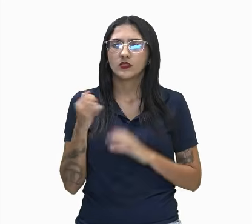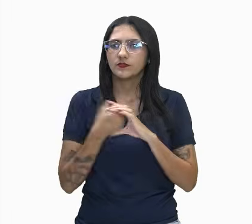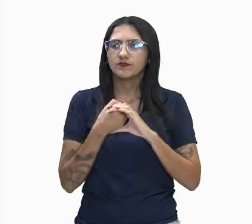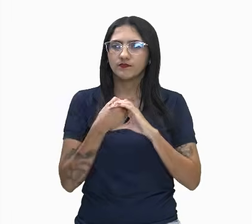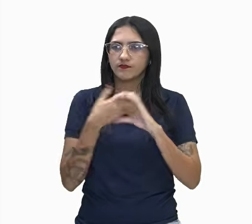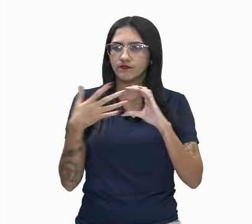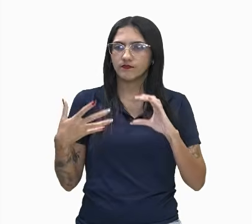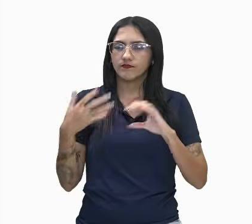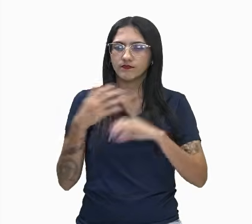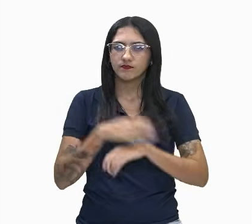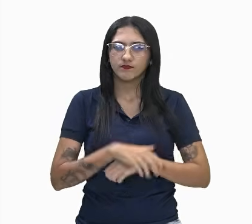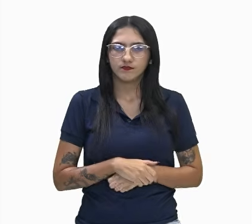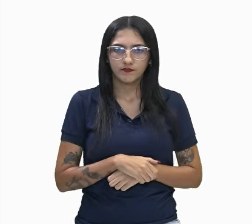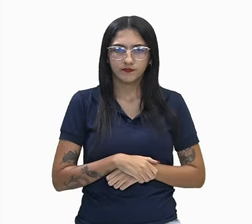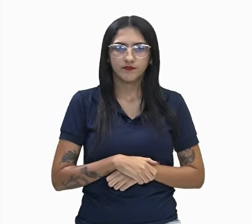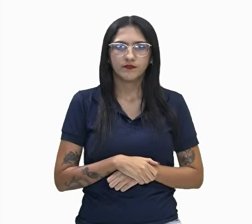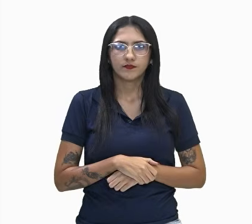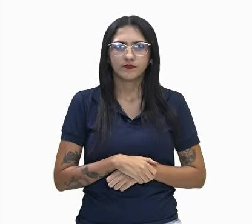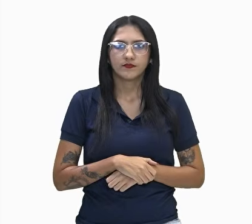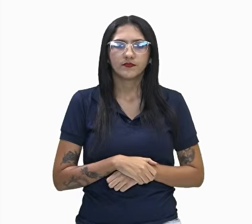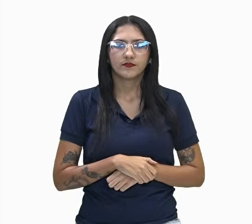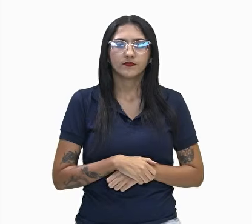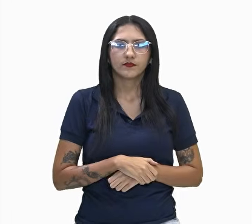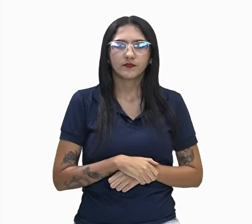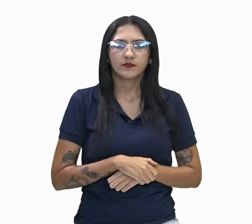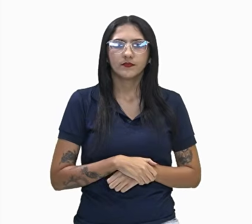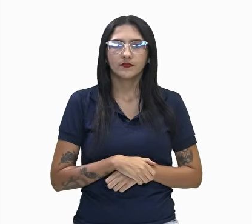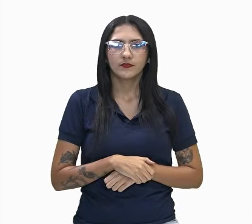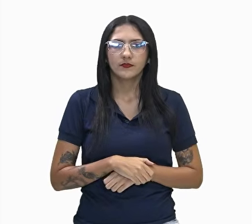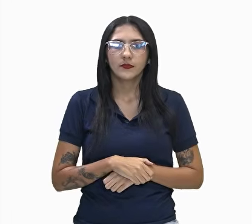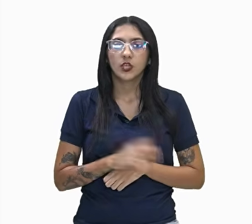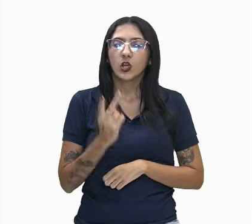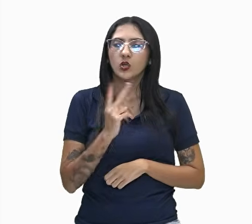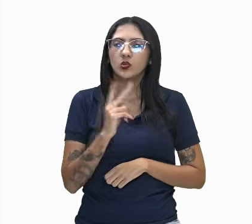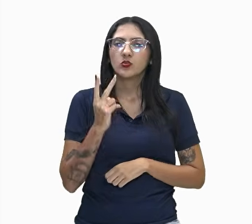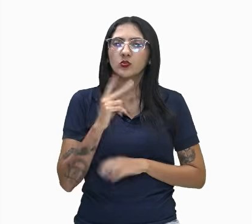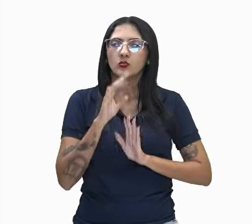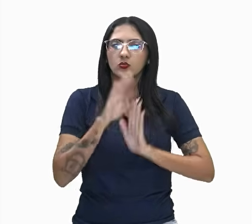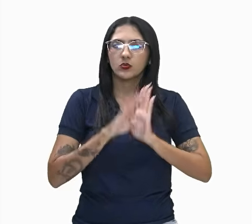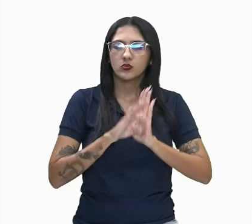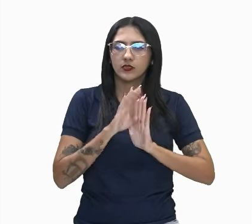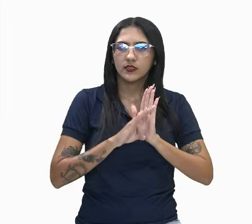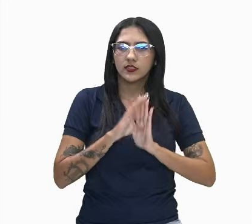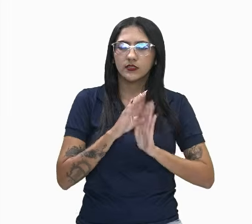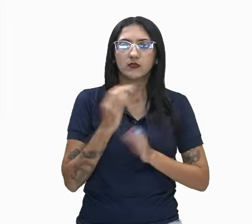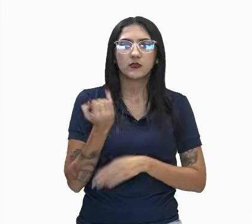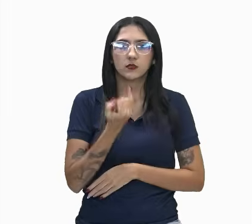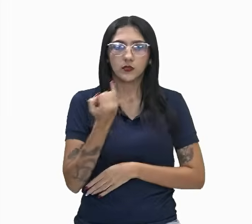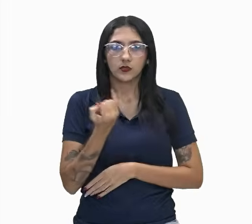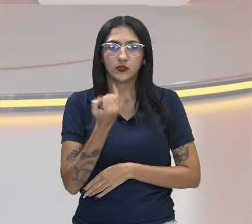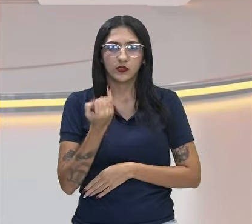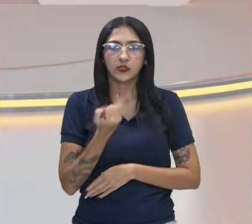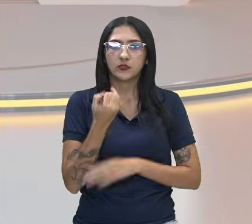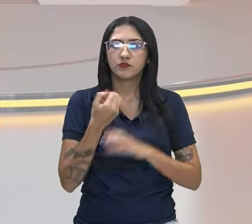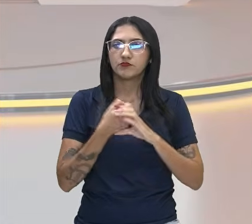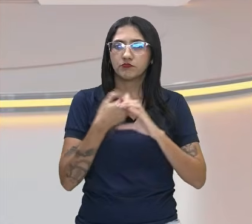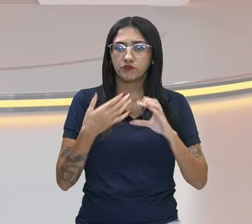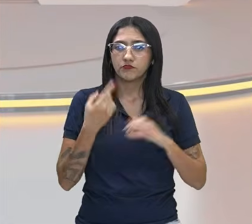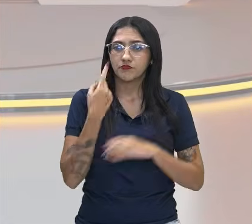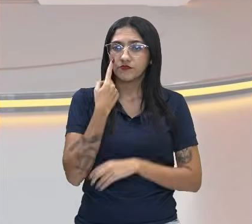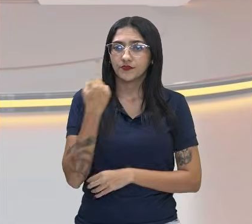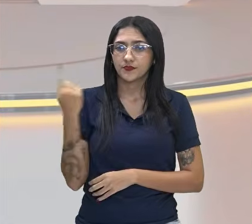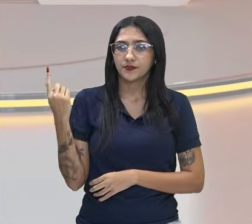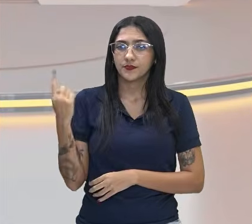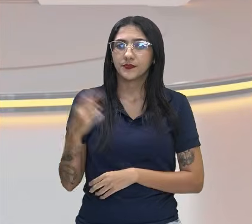climáticos, continentalidade e maritimidade. Vamos estudar essas características aí. Então, olha